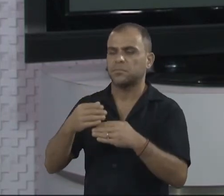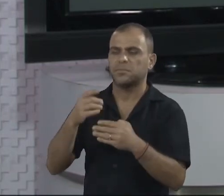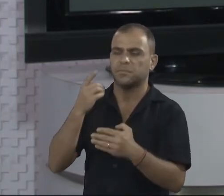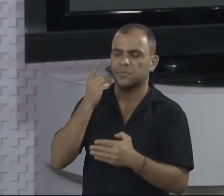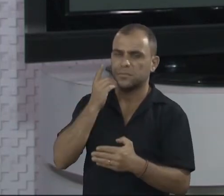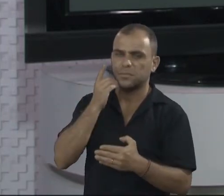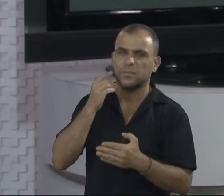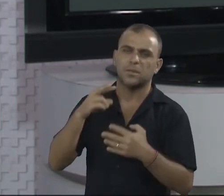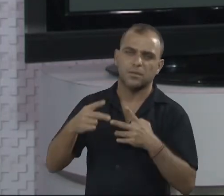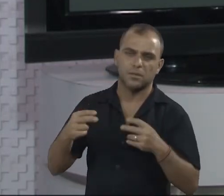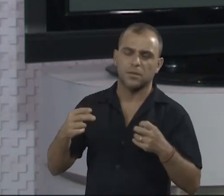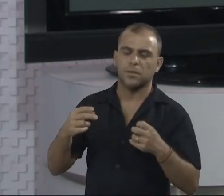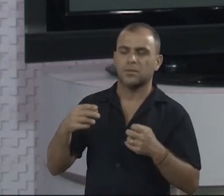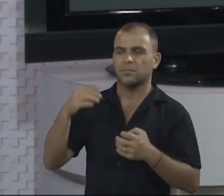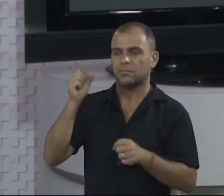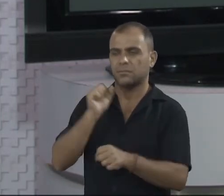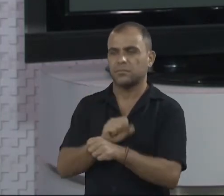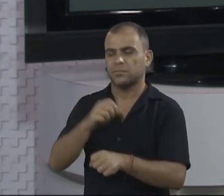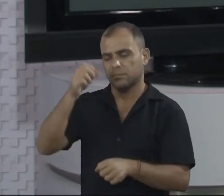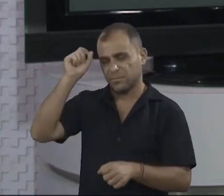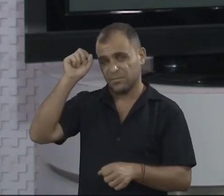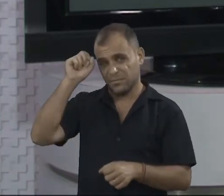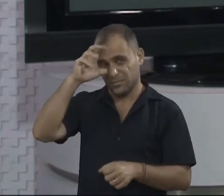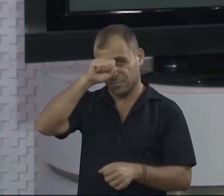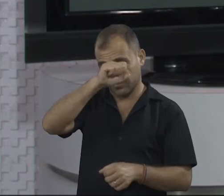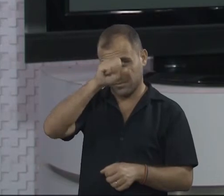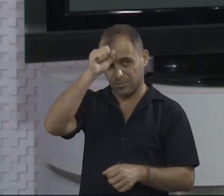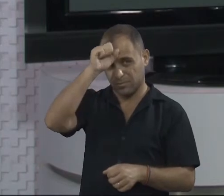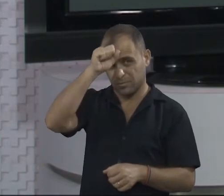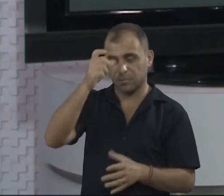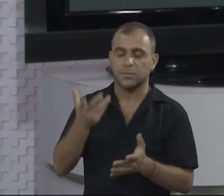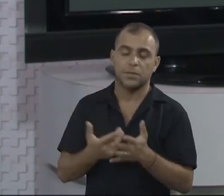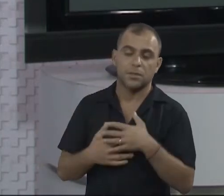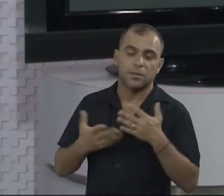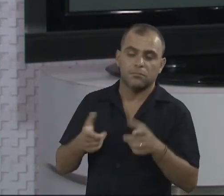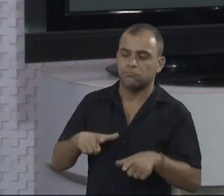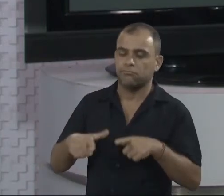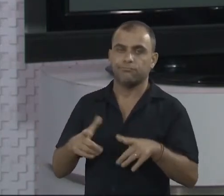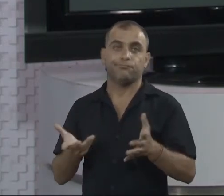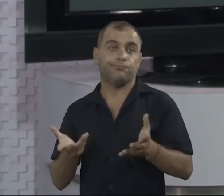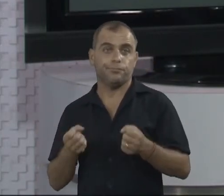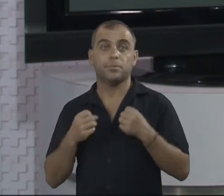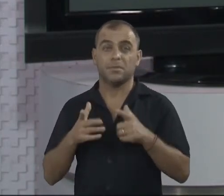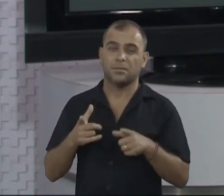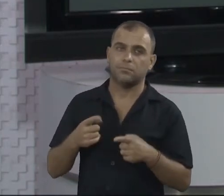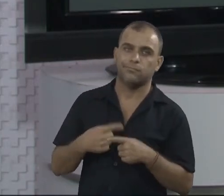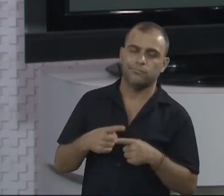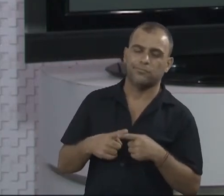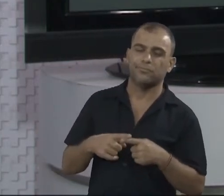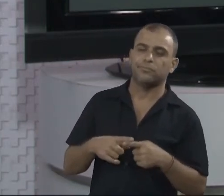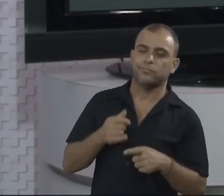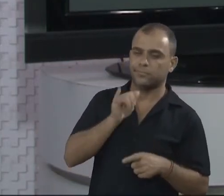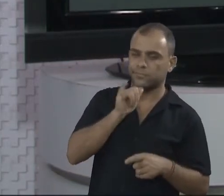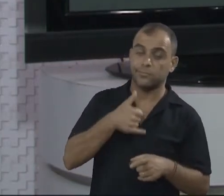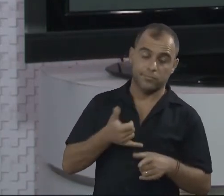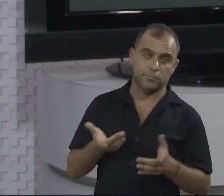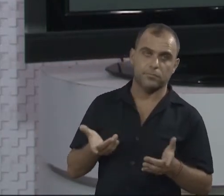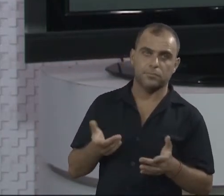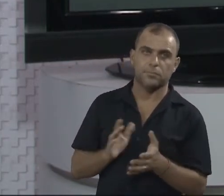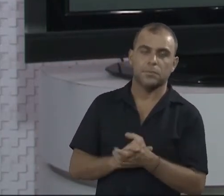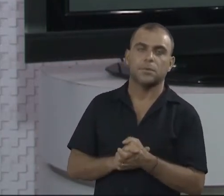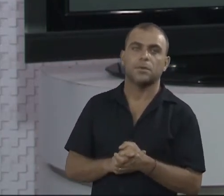aí você vai parar de aprender, você vai parar, não vai render mais no seu trabalho. E aí é complicado, né, pessoal? Vai afetar de